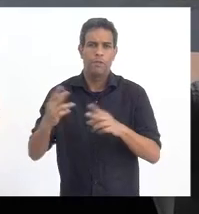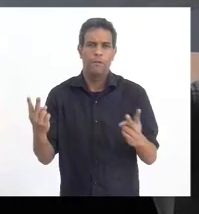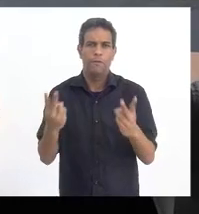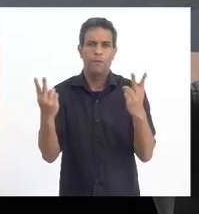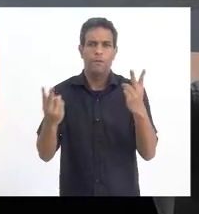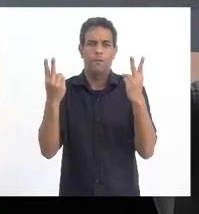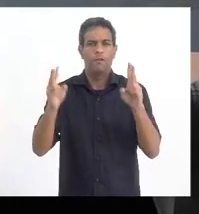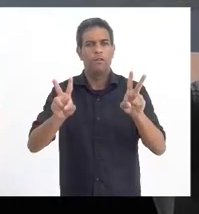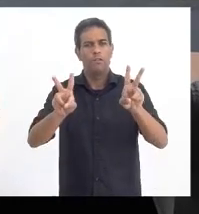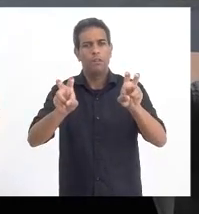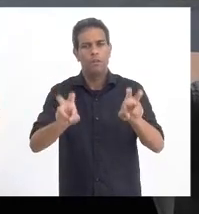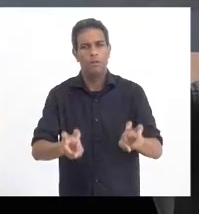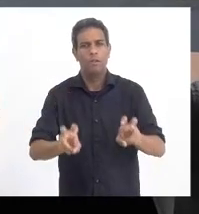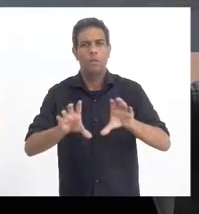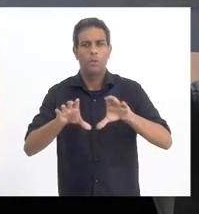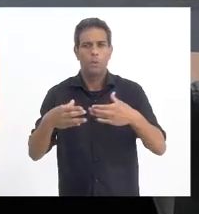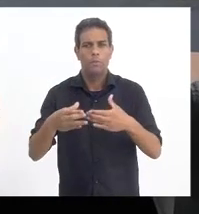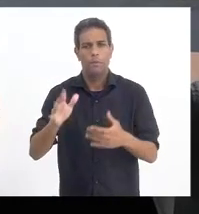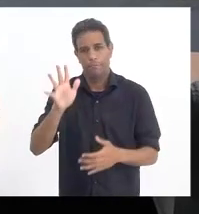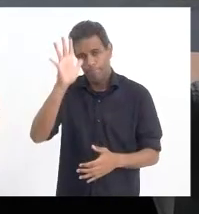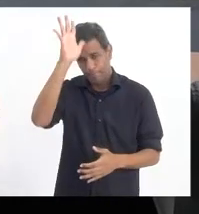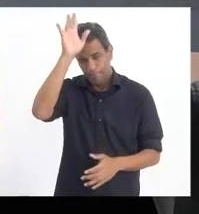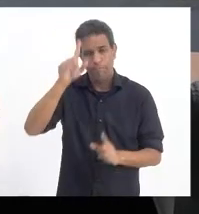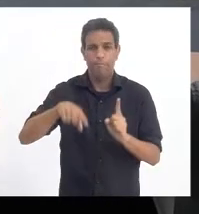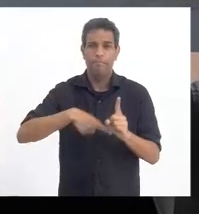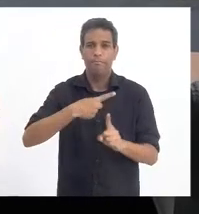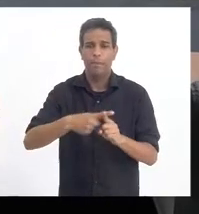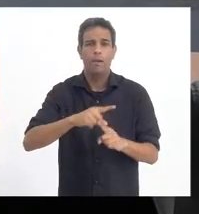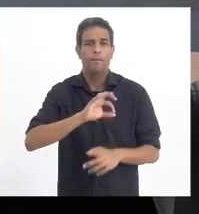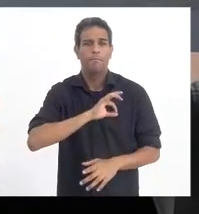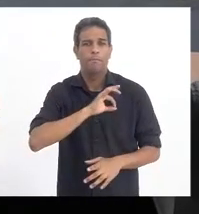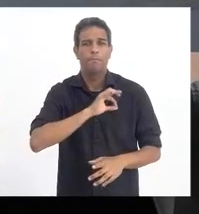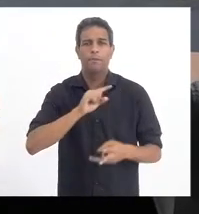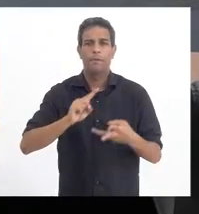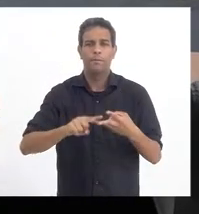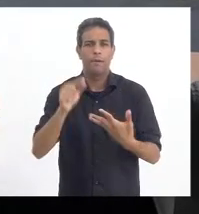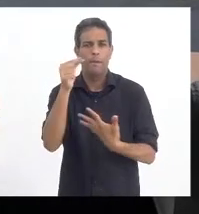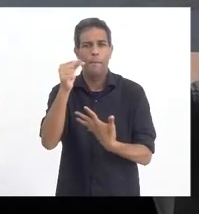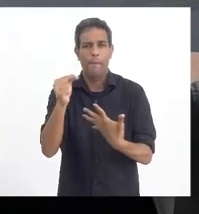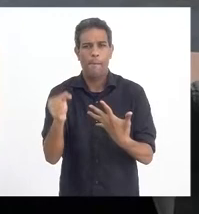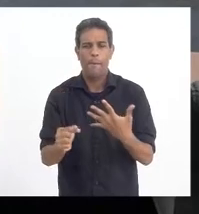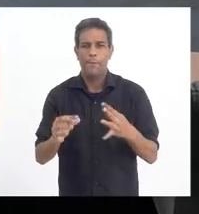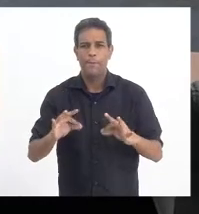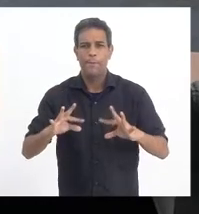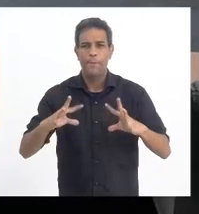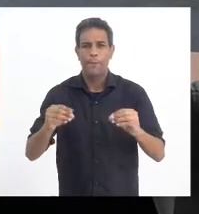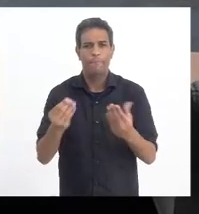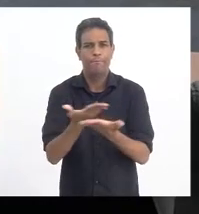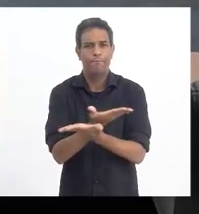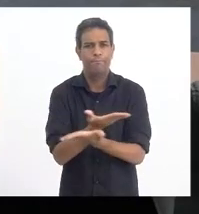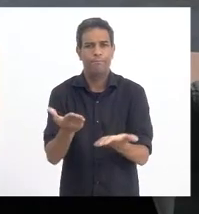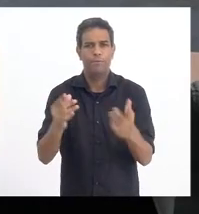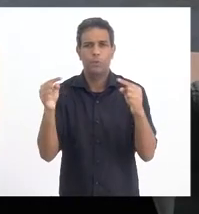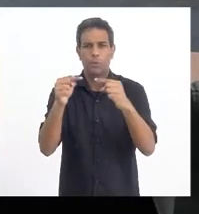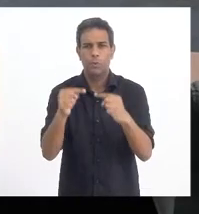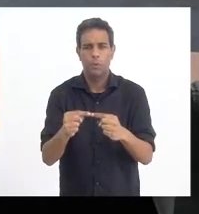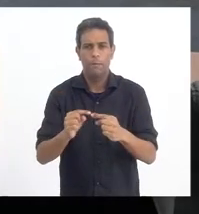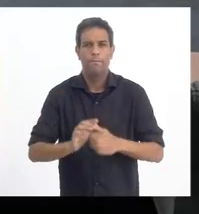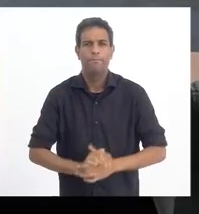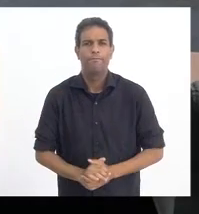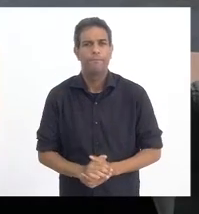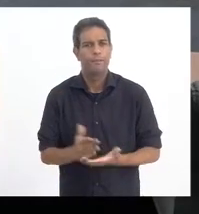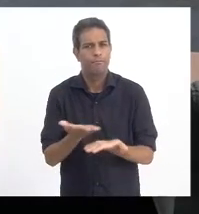as colaborações tanto do corpo de bombeiro como da Polícia Militar da Equipe técnica é primorosa quero em nome